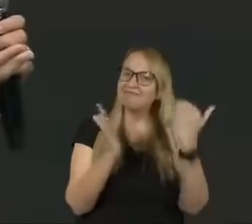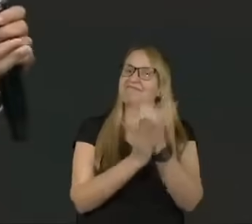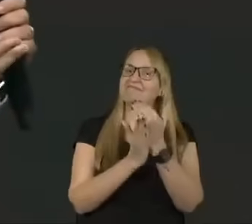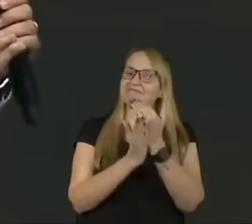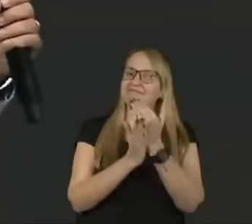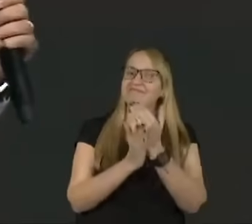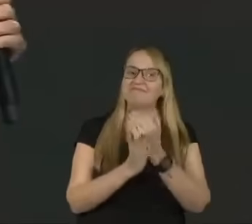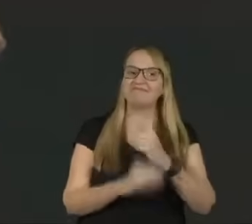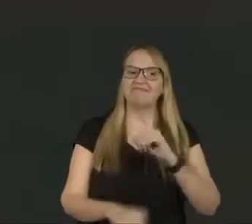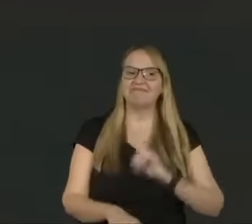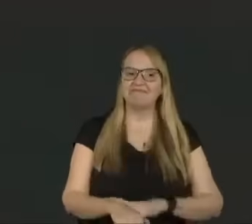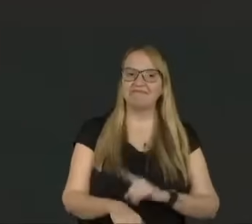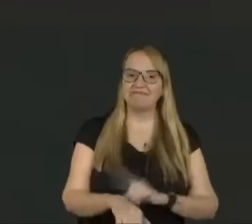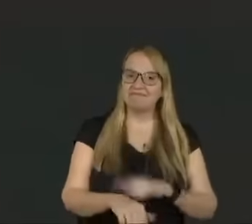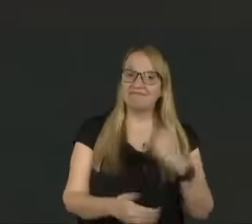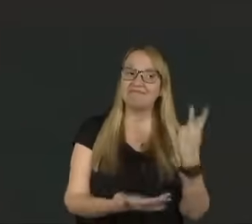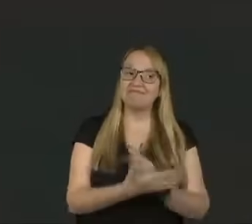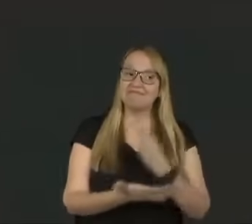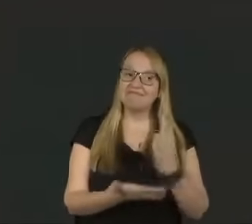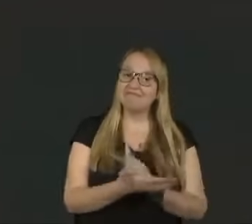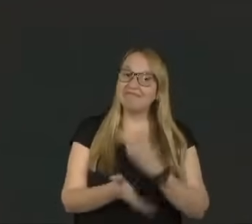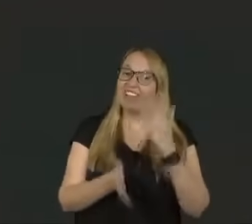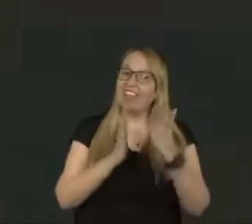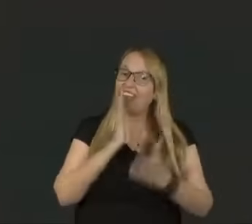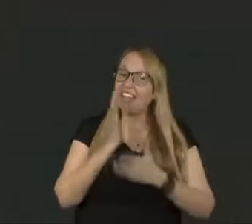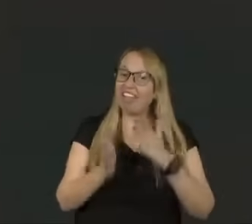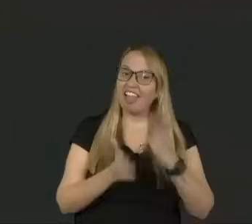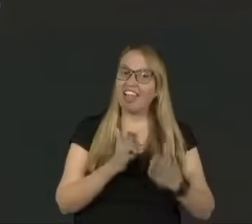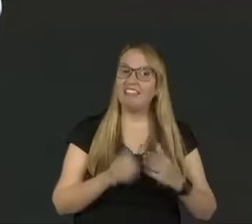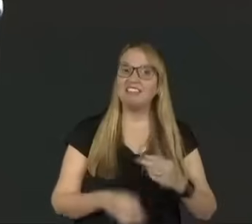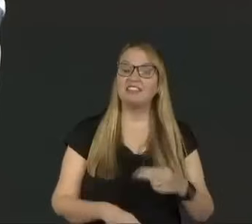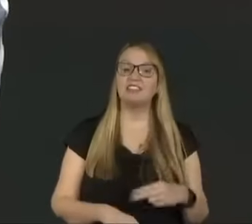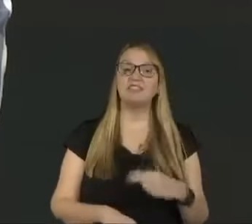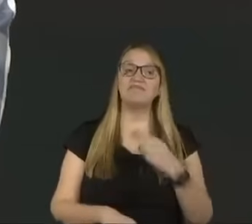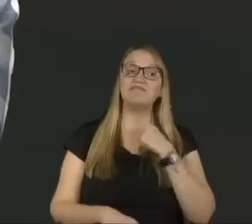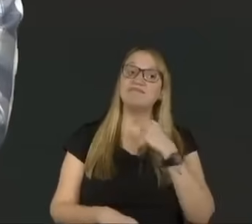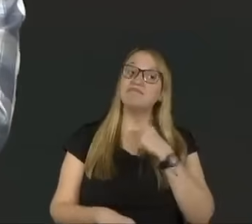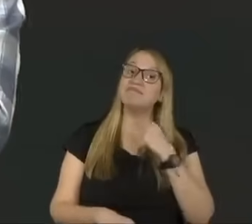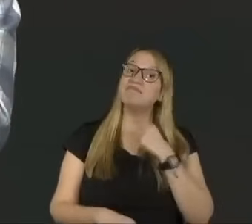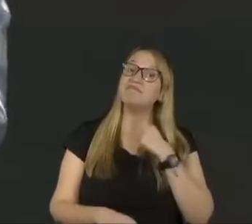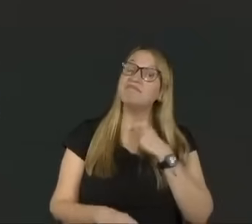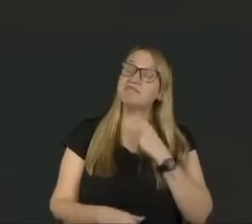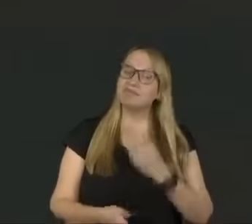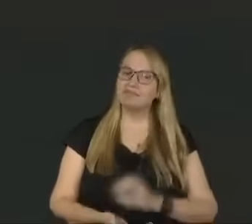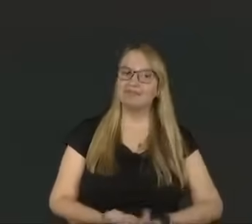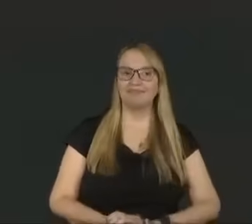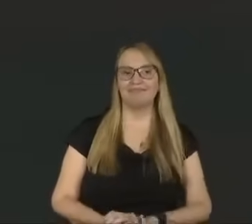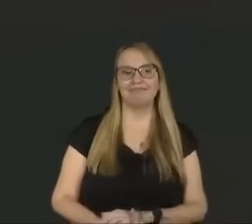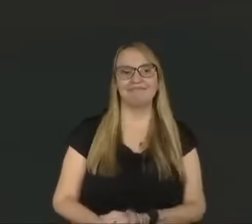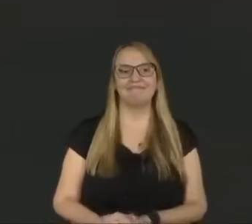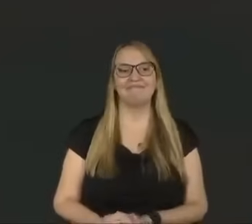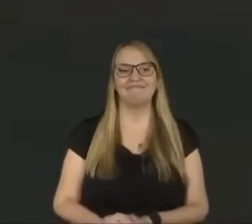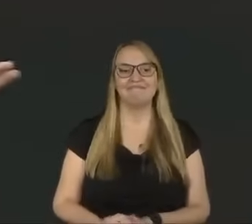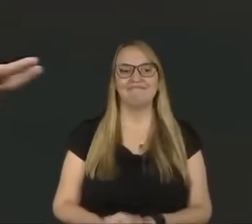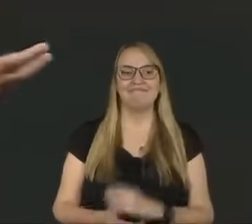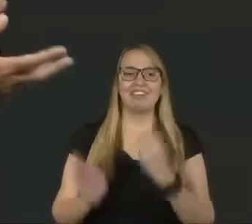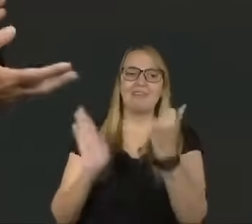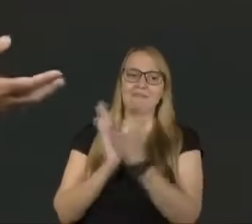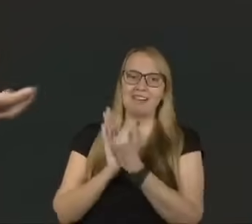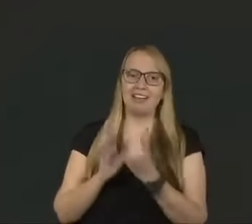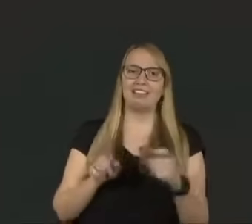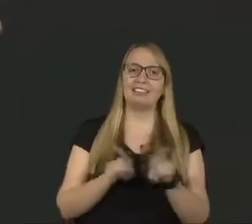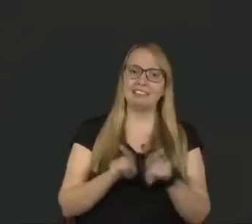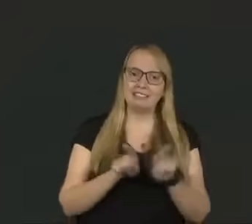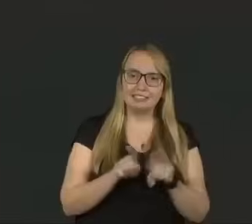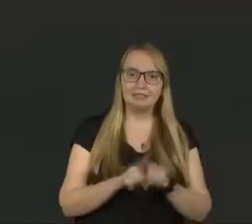falam na hora errada e falam o que não devem falar isso aqui é marca gente de